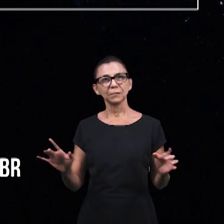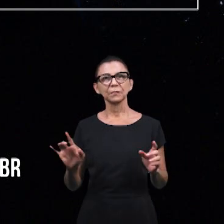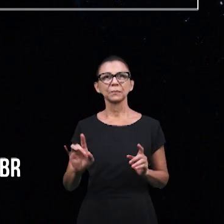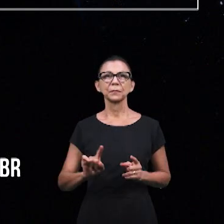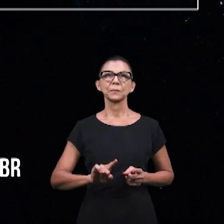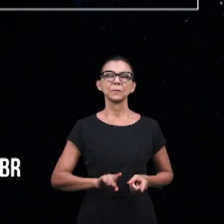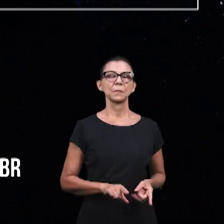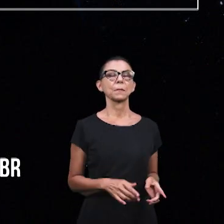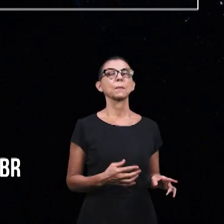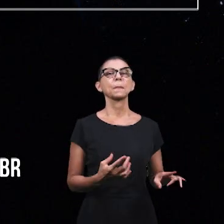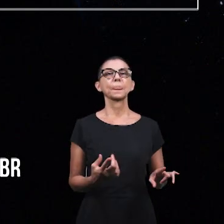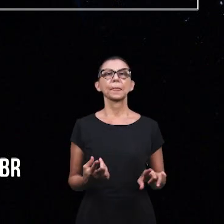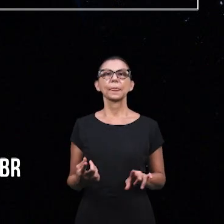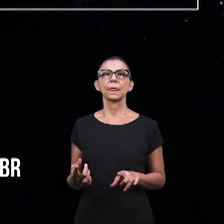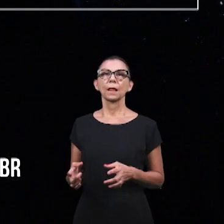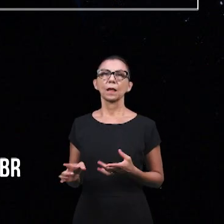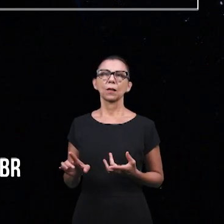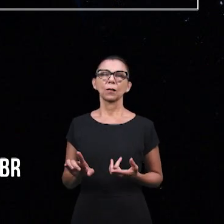jardim.